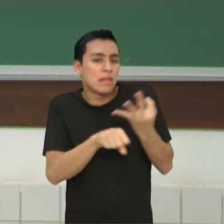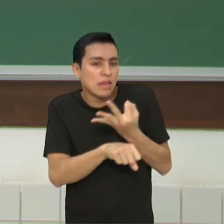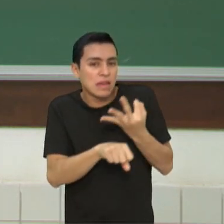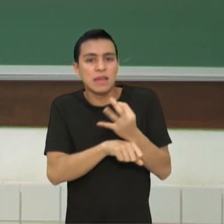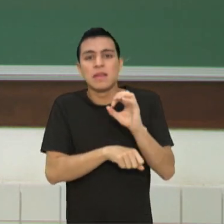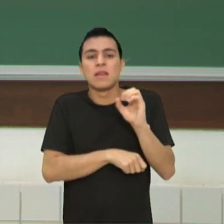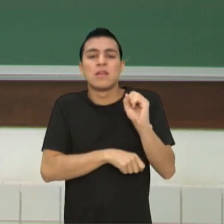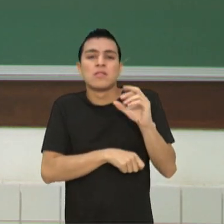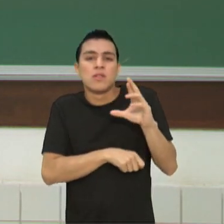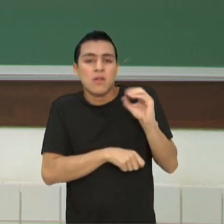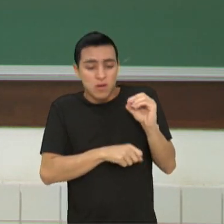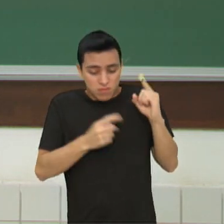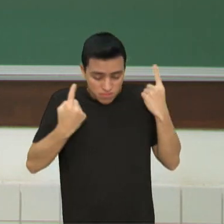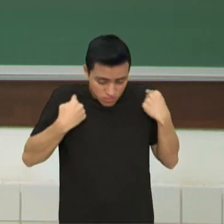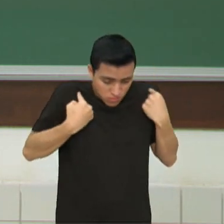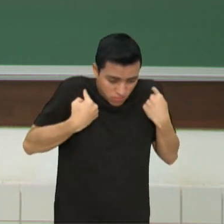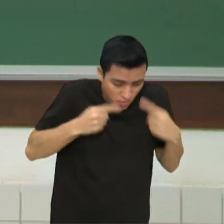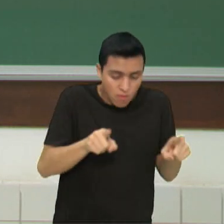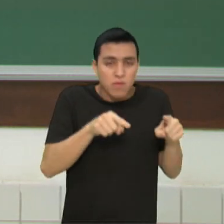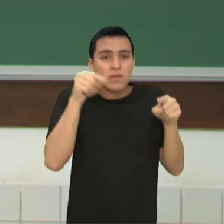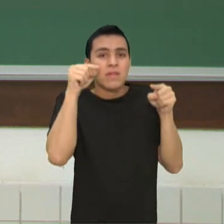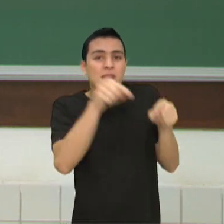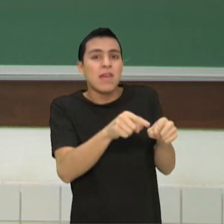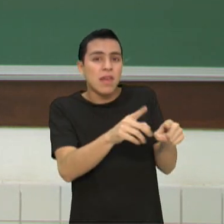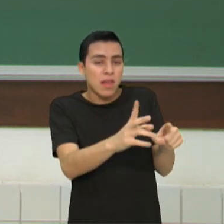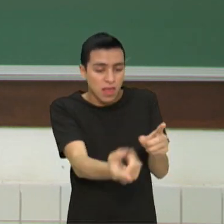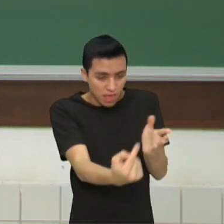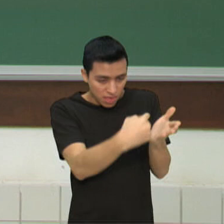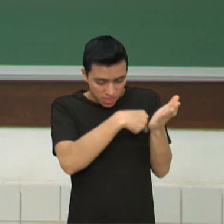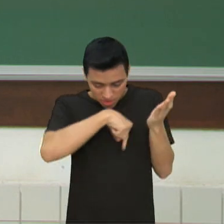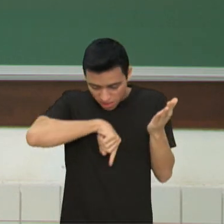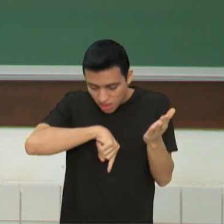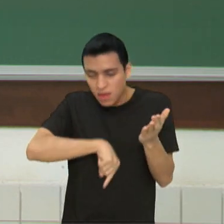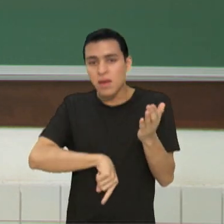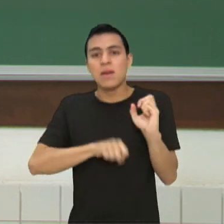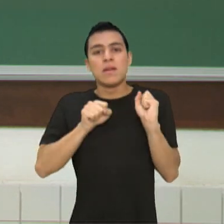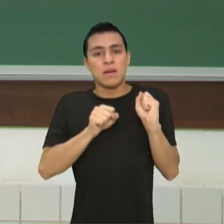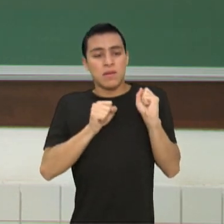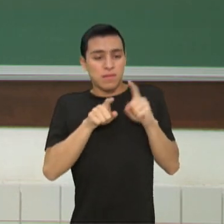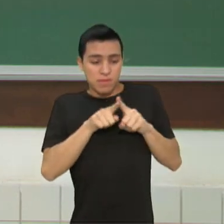gerar imunidade contra o anticorpo que você recebeu, que veio de outro animal.